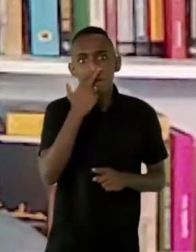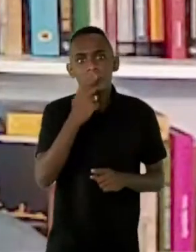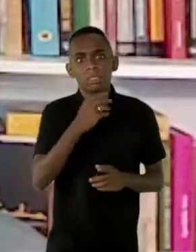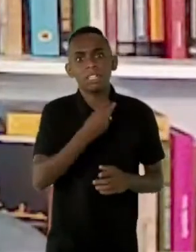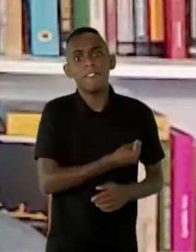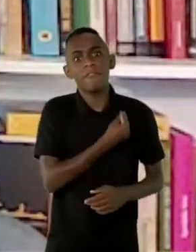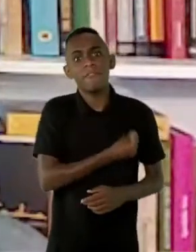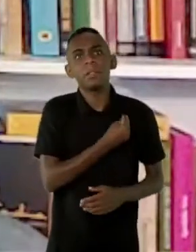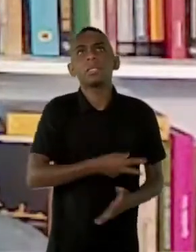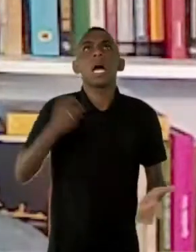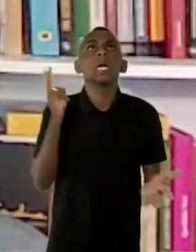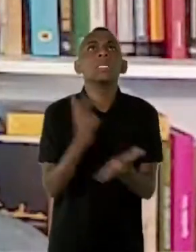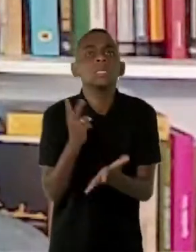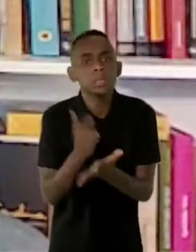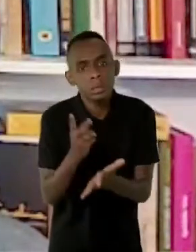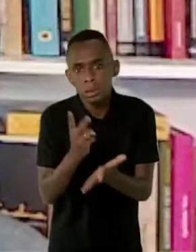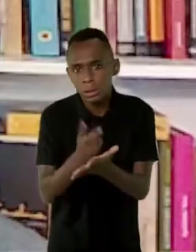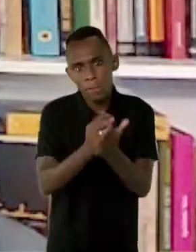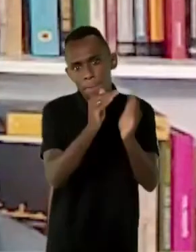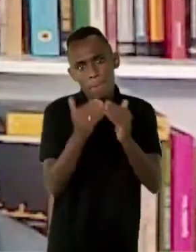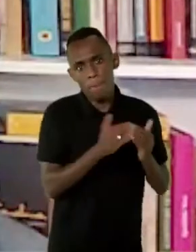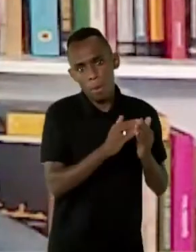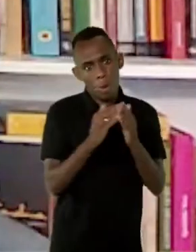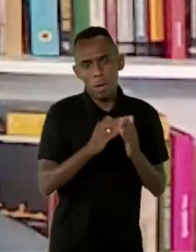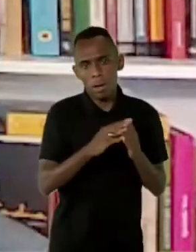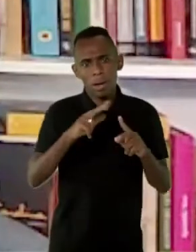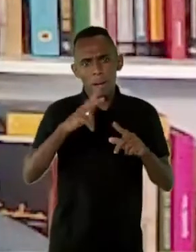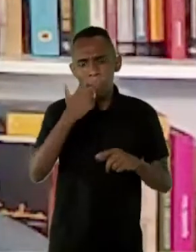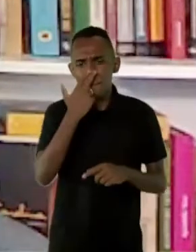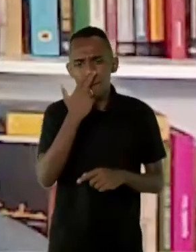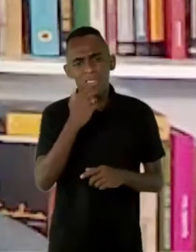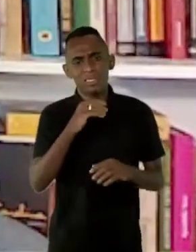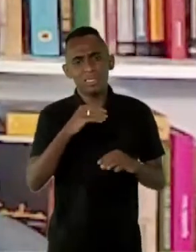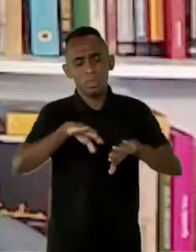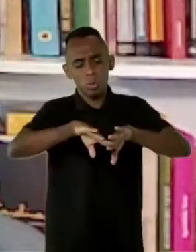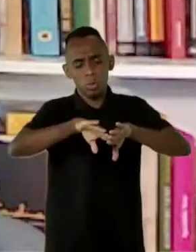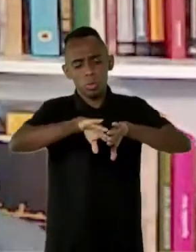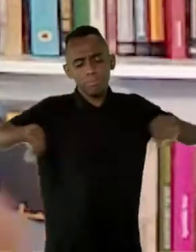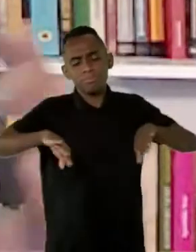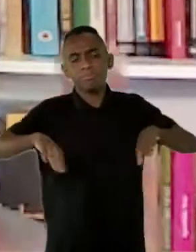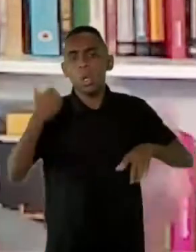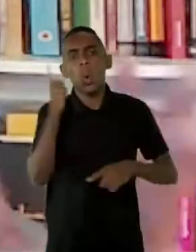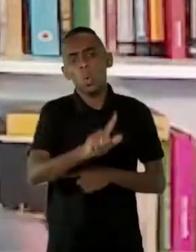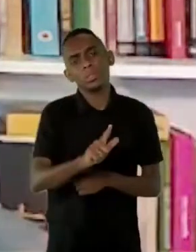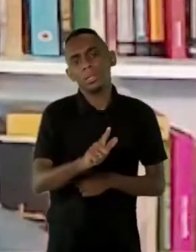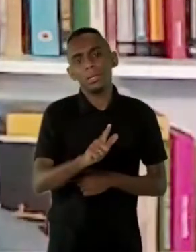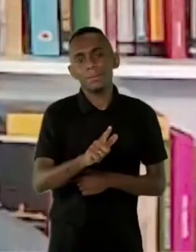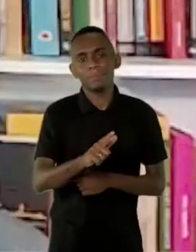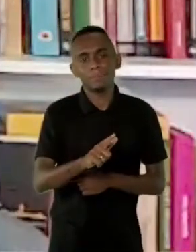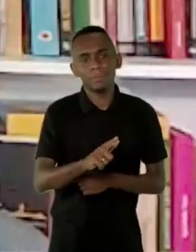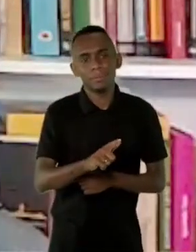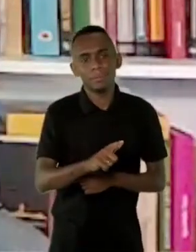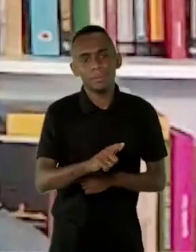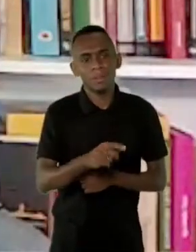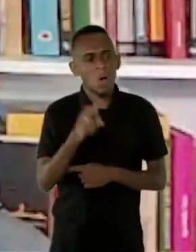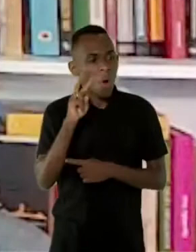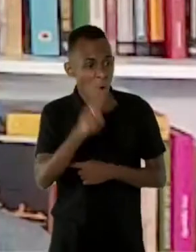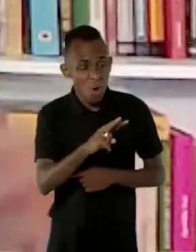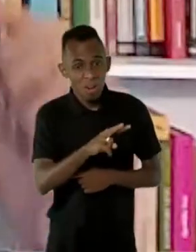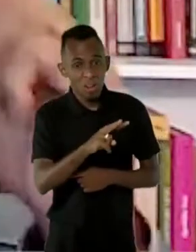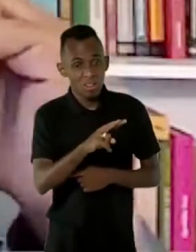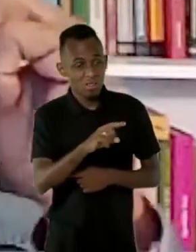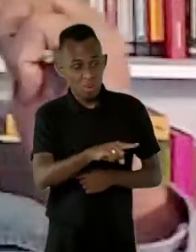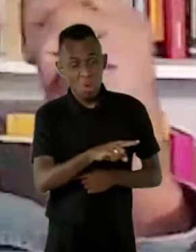desassociar a Carolina da favela, como ninguém consegue desassociar a Carolina, Afonso, aquela imagem de pobre,